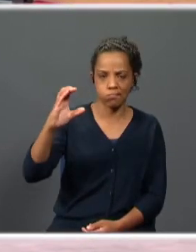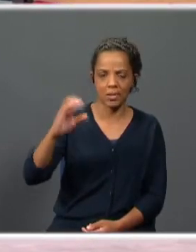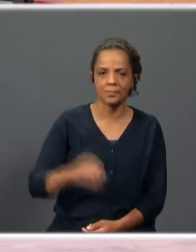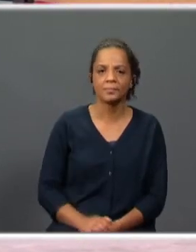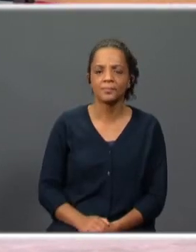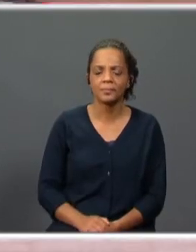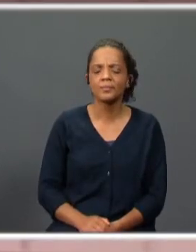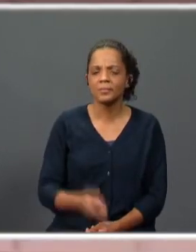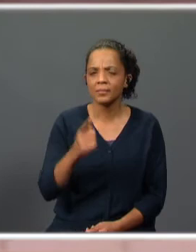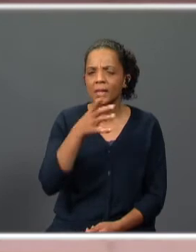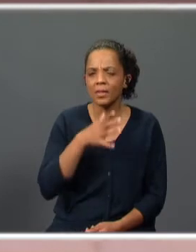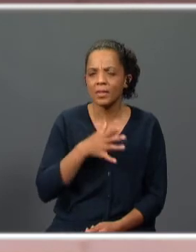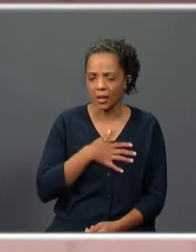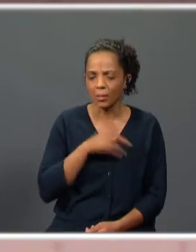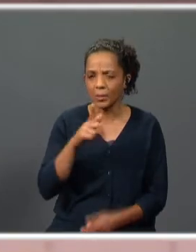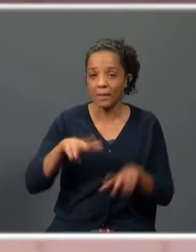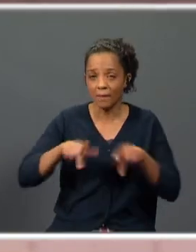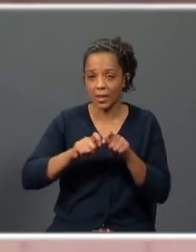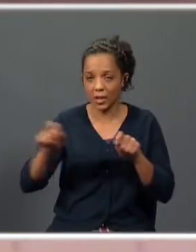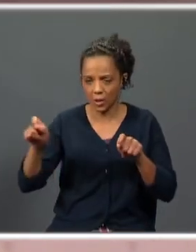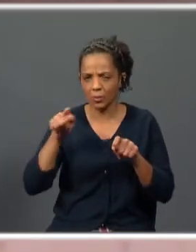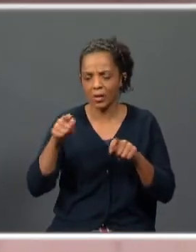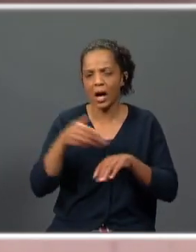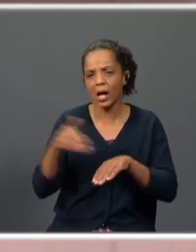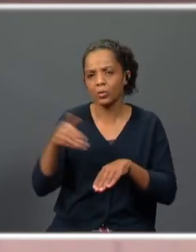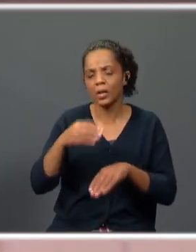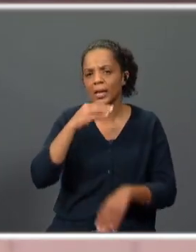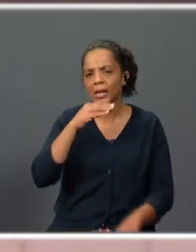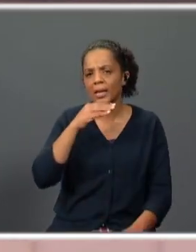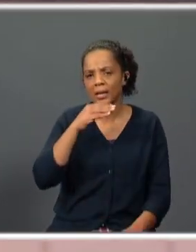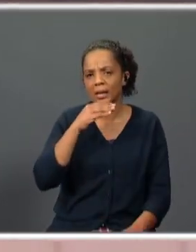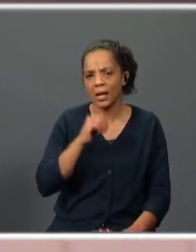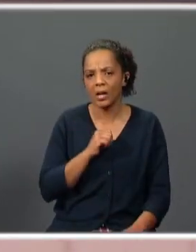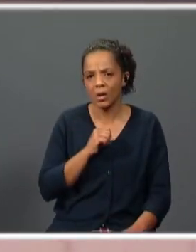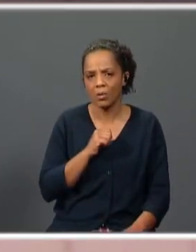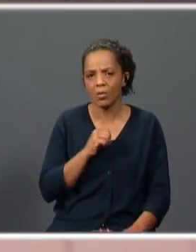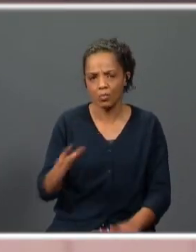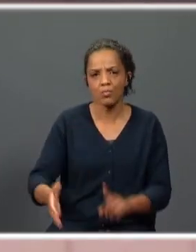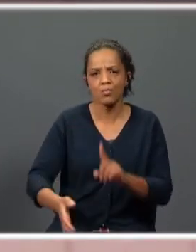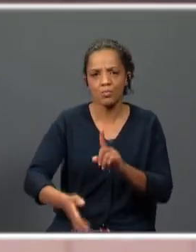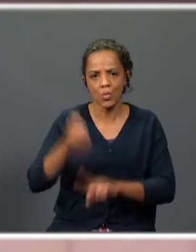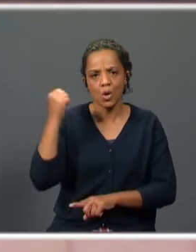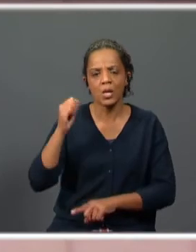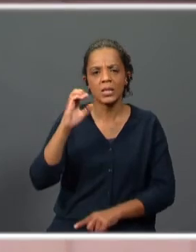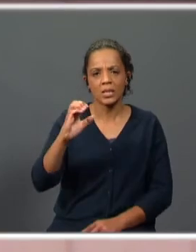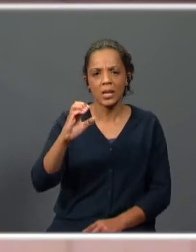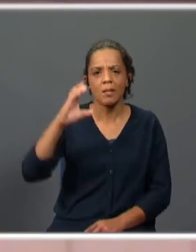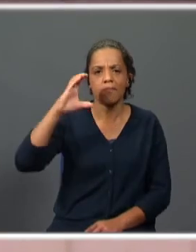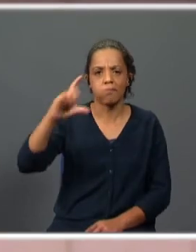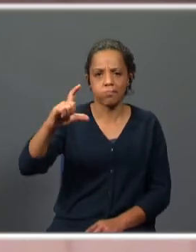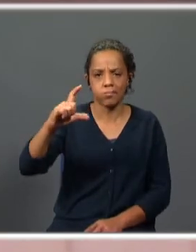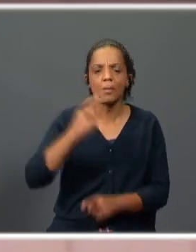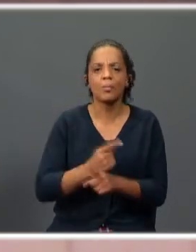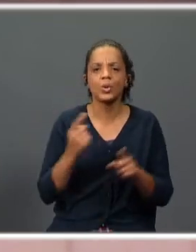Mas diga-me uma coisa, há ali na animação uma altura em que o nosso cão consegue mesmo ser cão com C maiúsculo. E